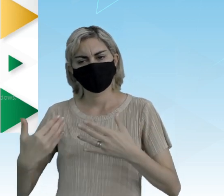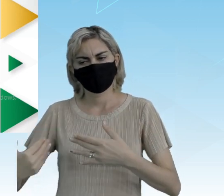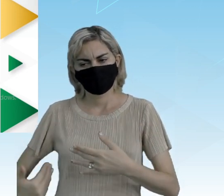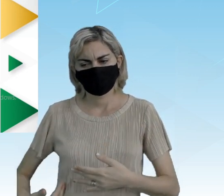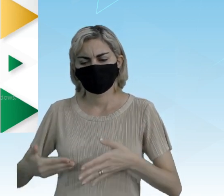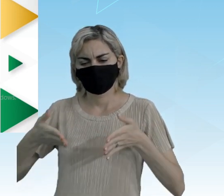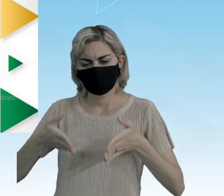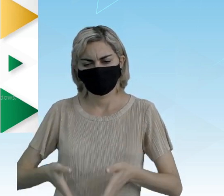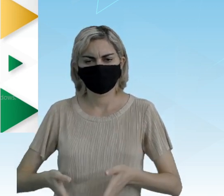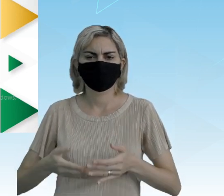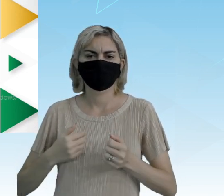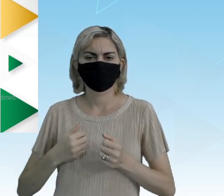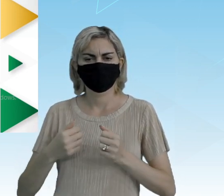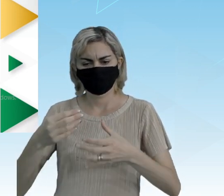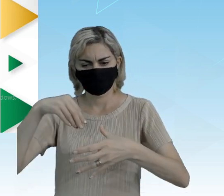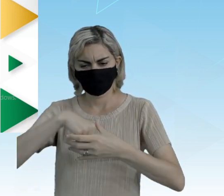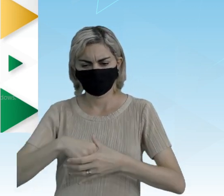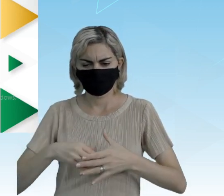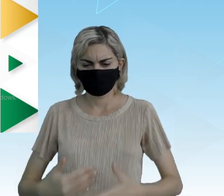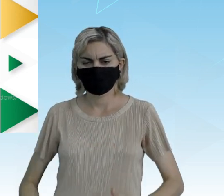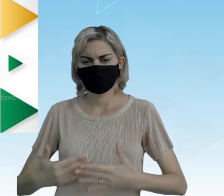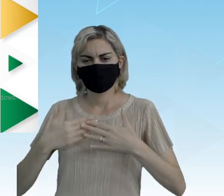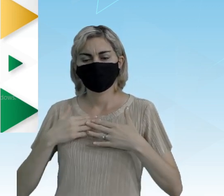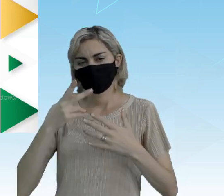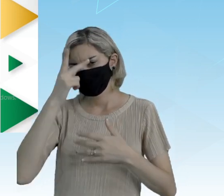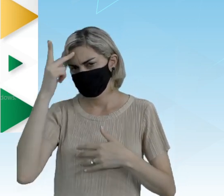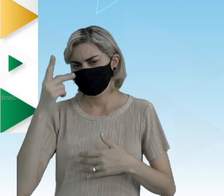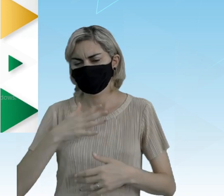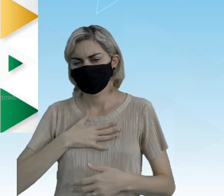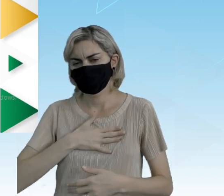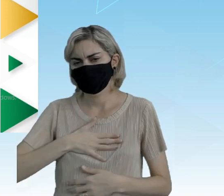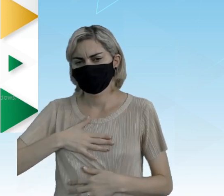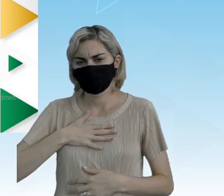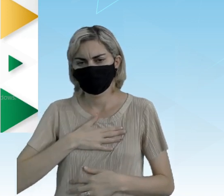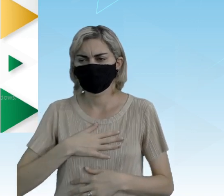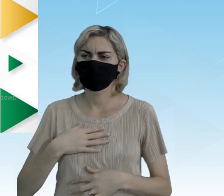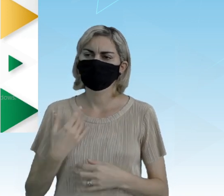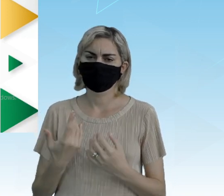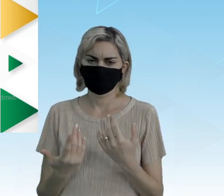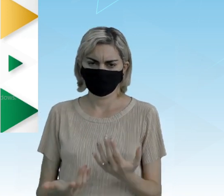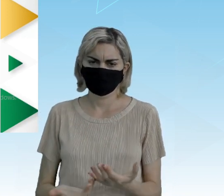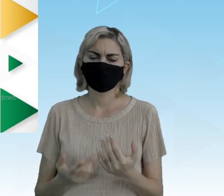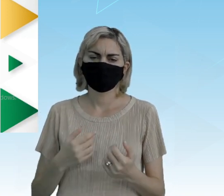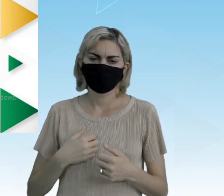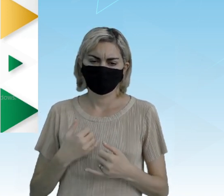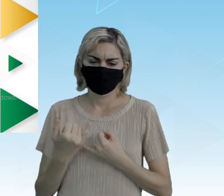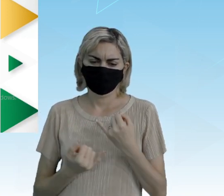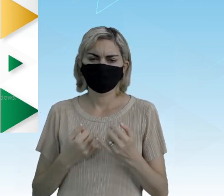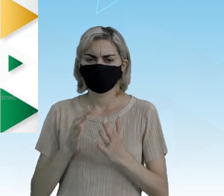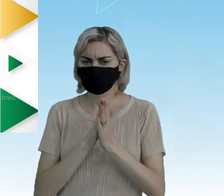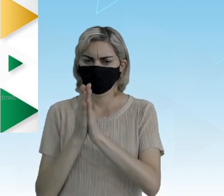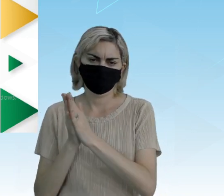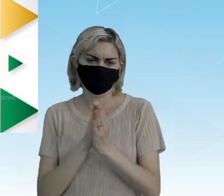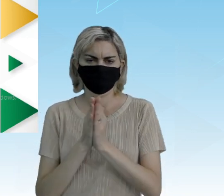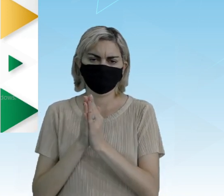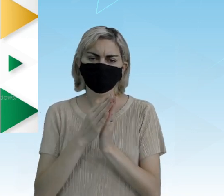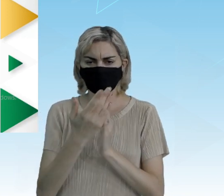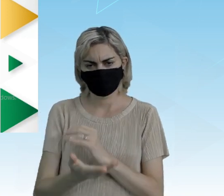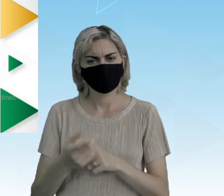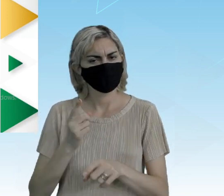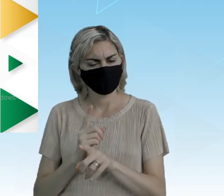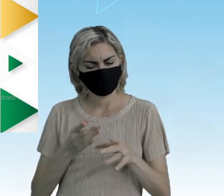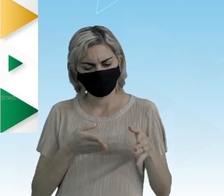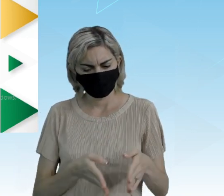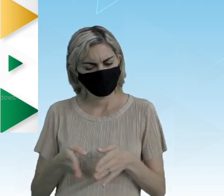preferida, colocava dentro do caixão algo que a pessoa gostava. Então, essas bonecas aí foi achado em túmulos